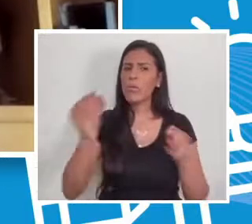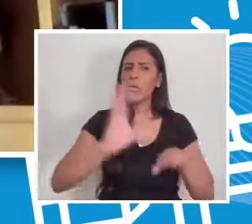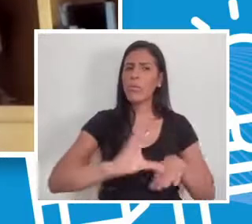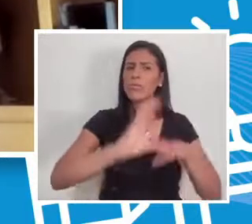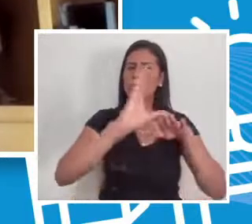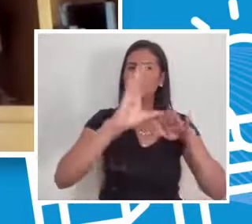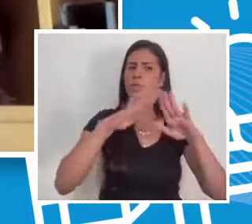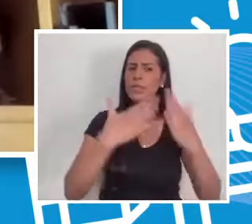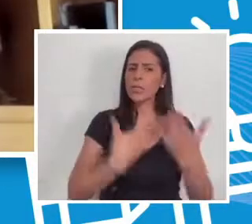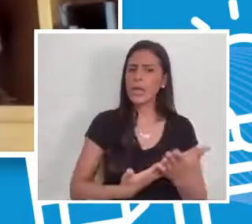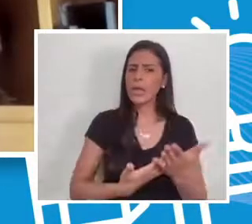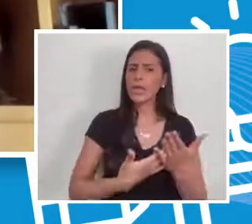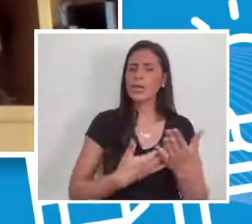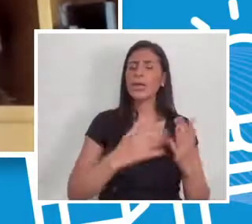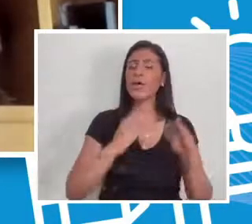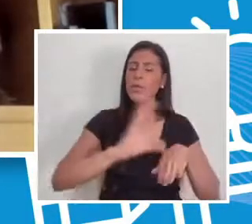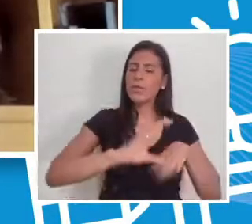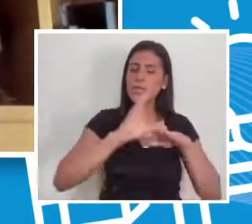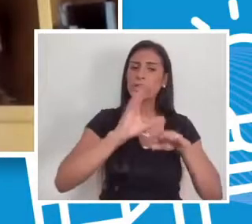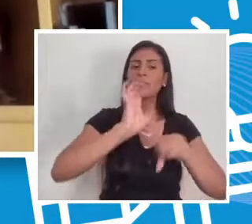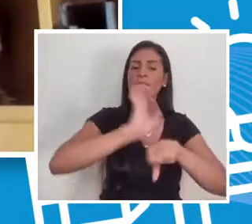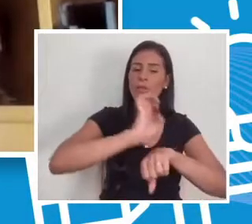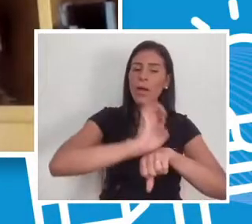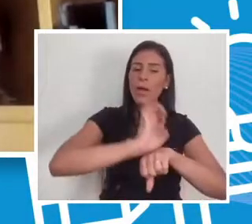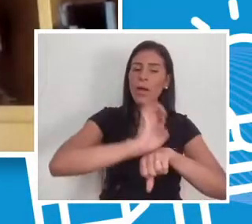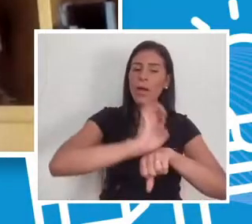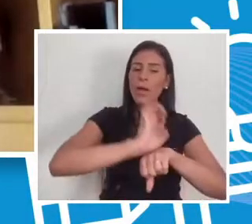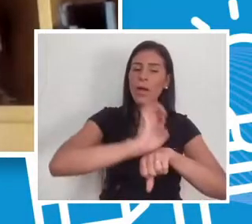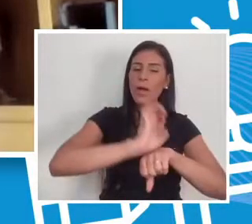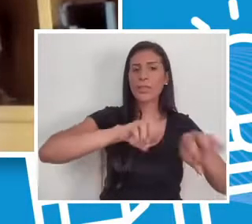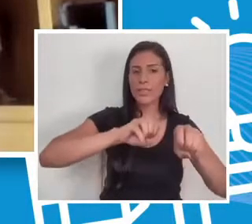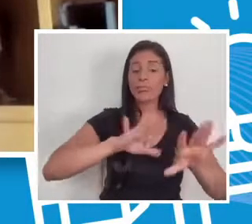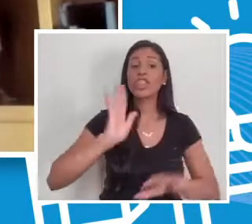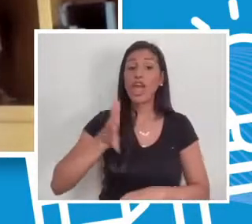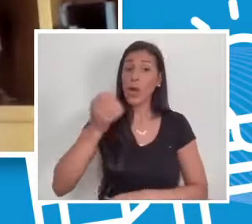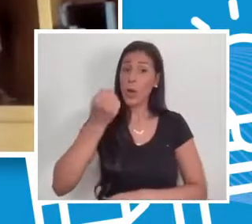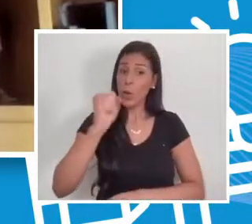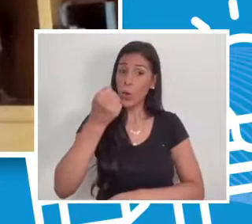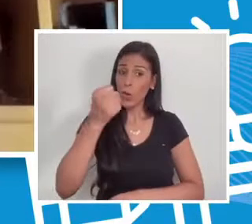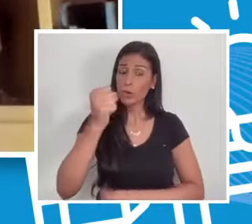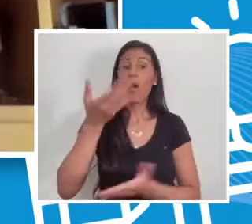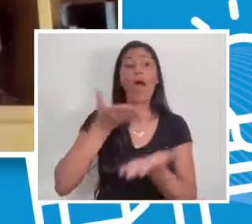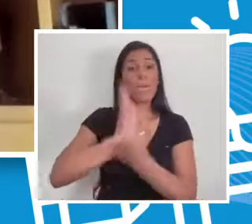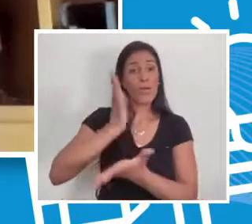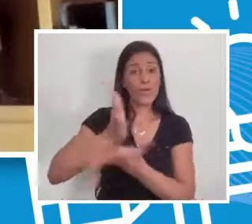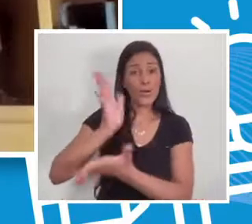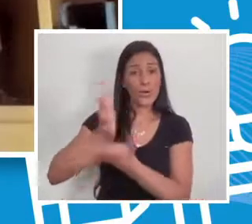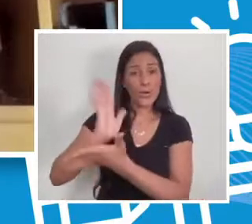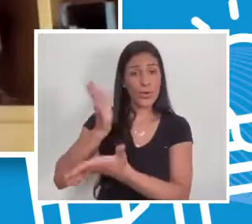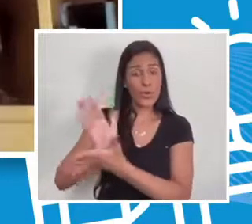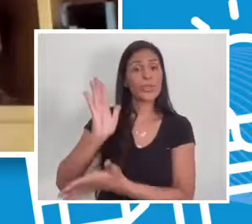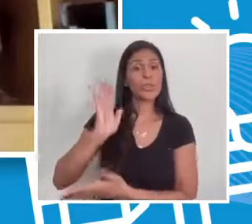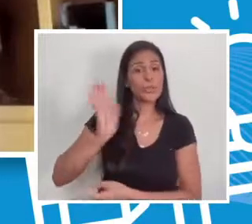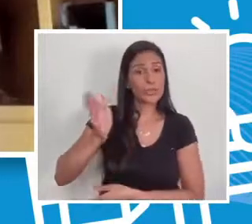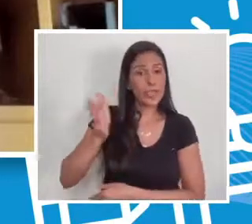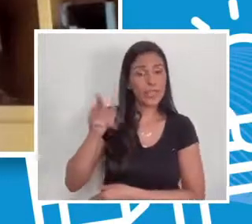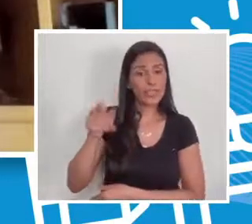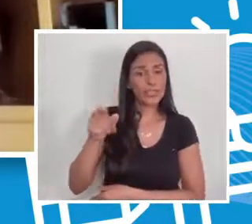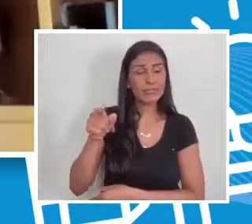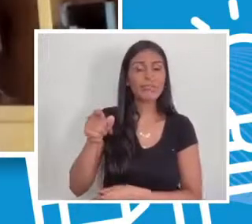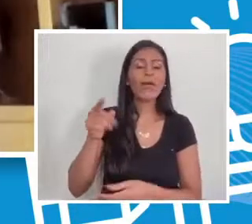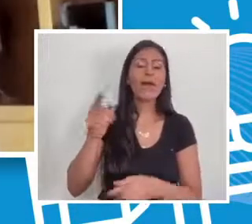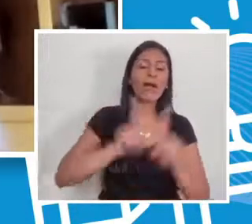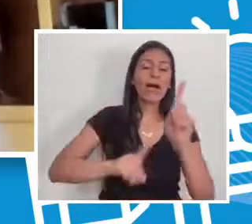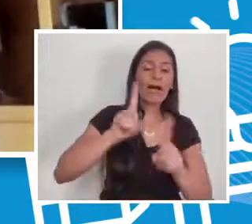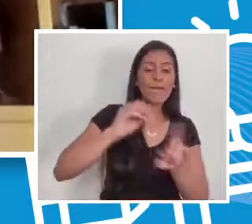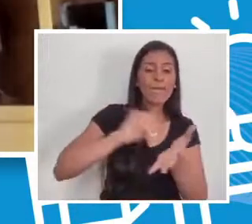educação, 8 já aprovados por esses conselhos, o restante em fase final